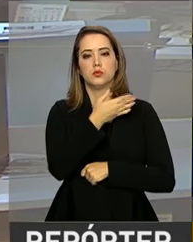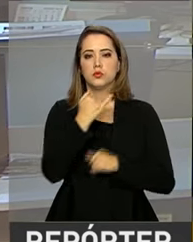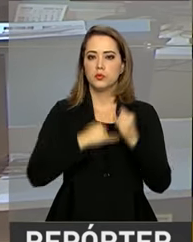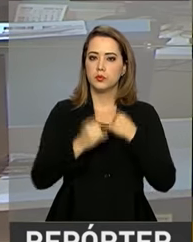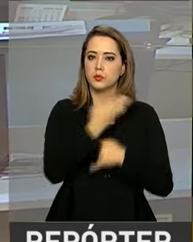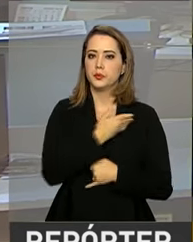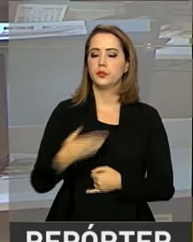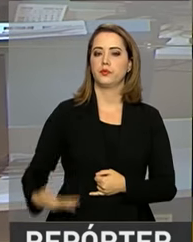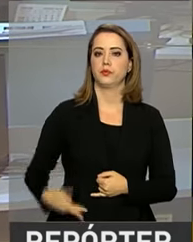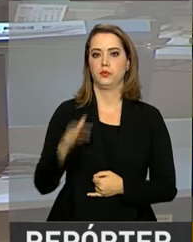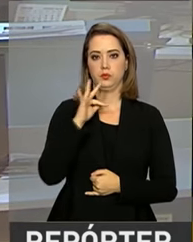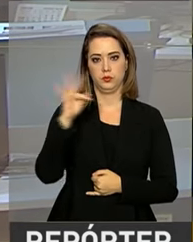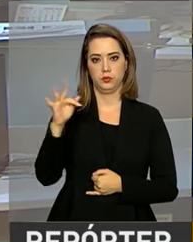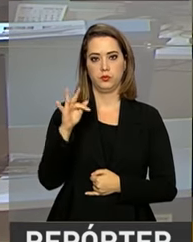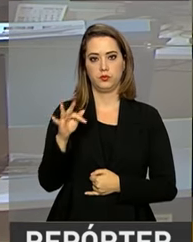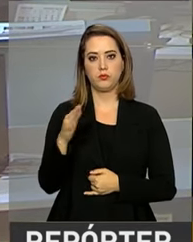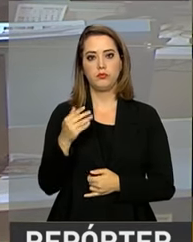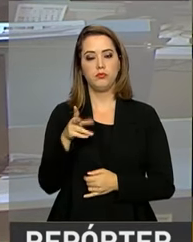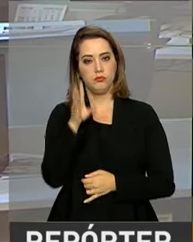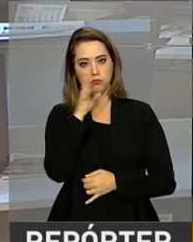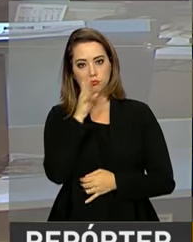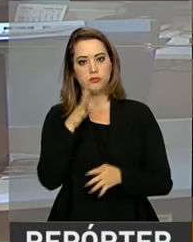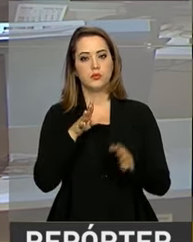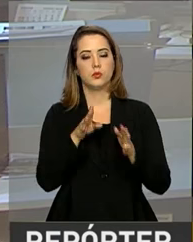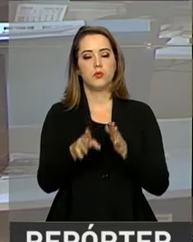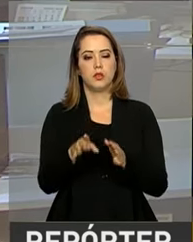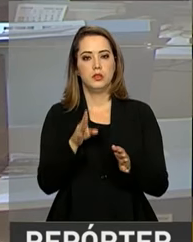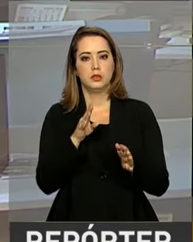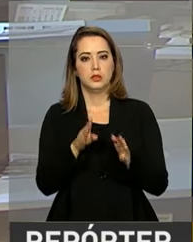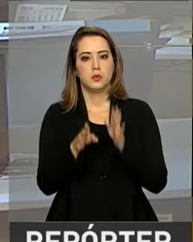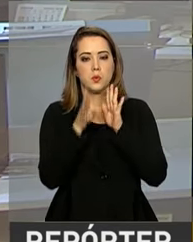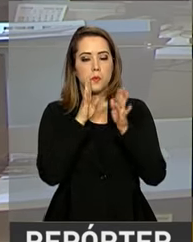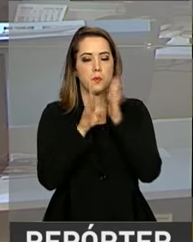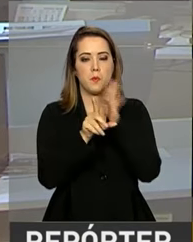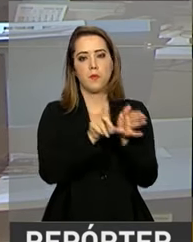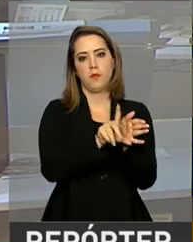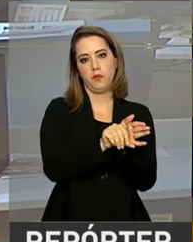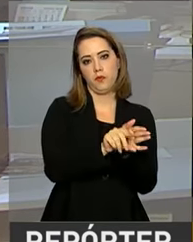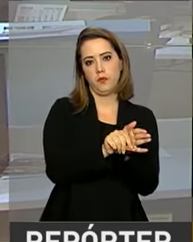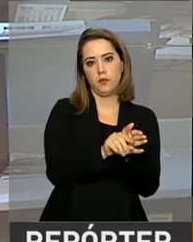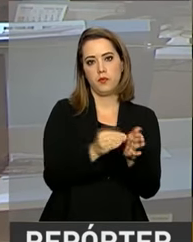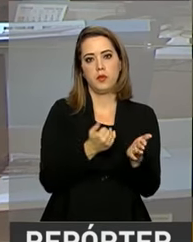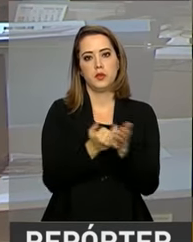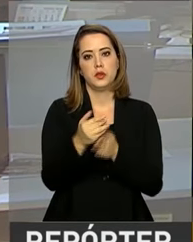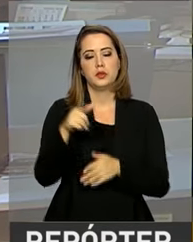com as notícias do governo federal. Acompanhe também as novidades em nossas redes sociais.